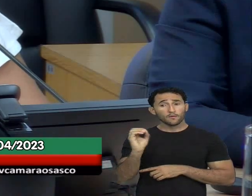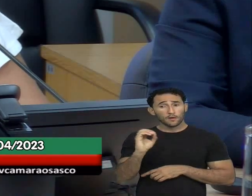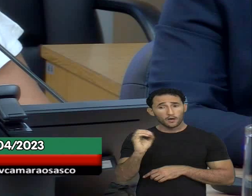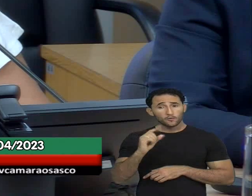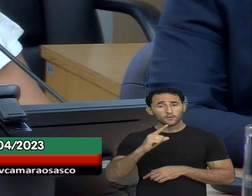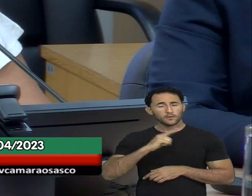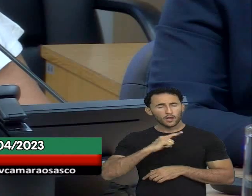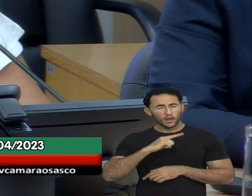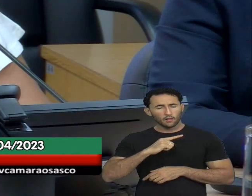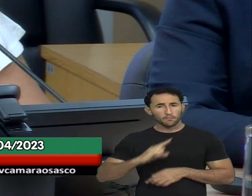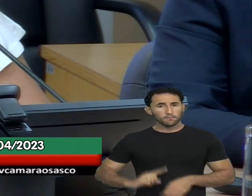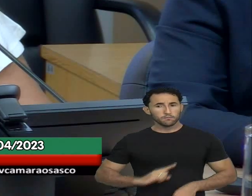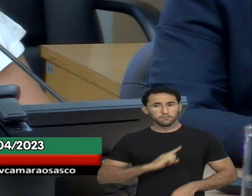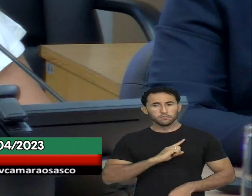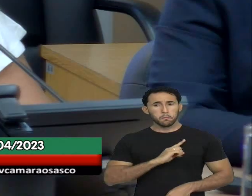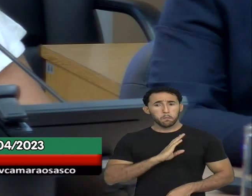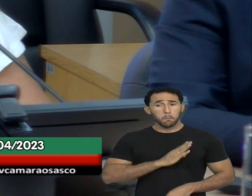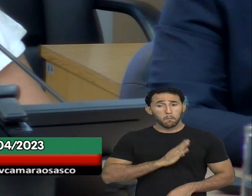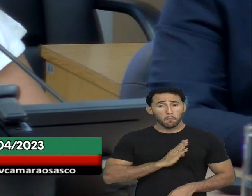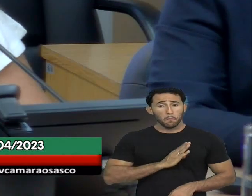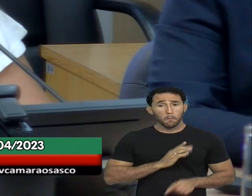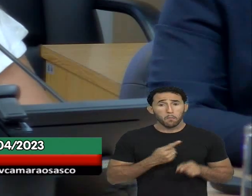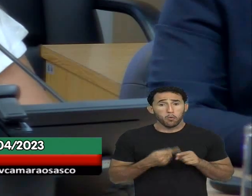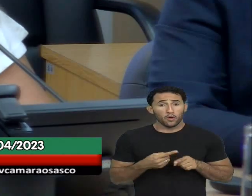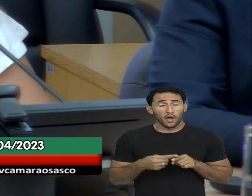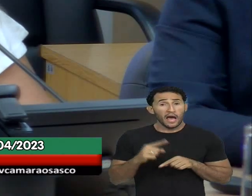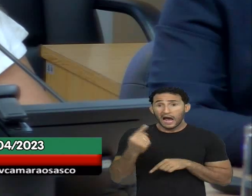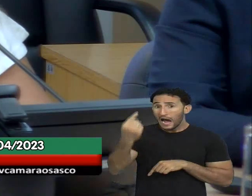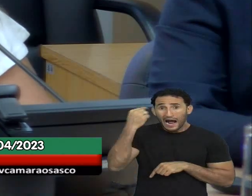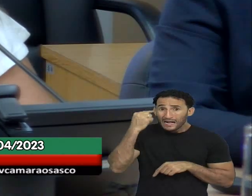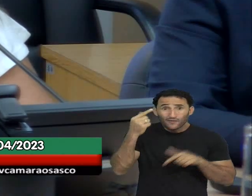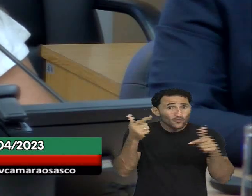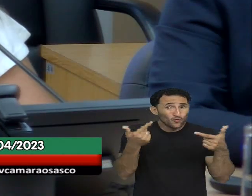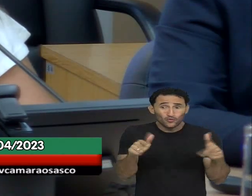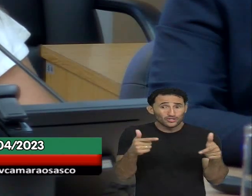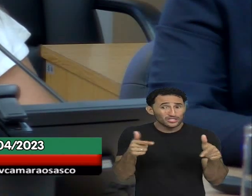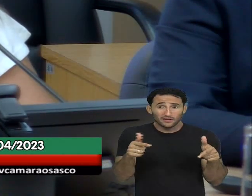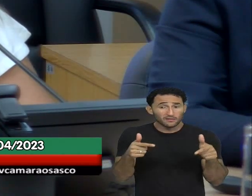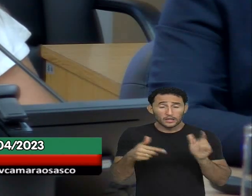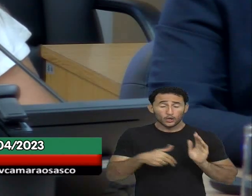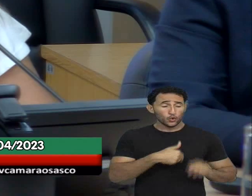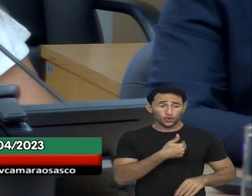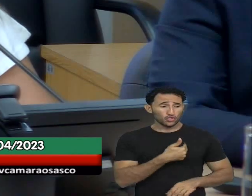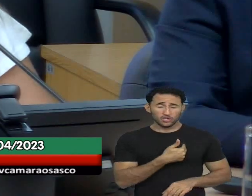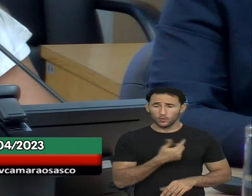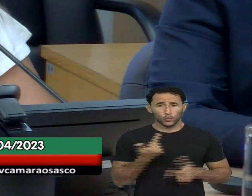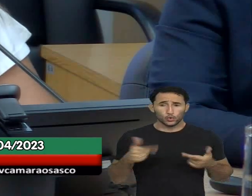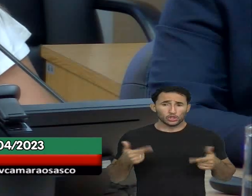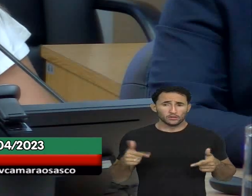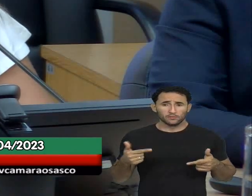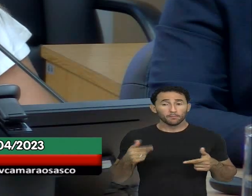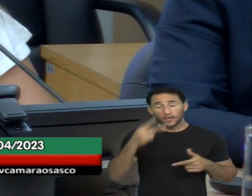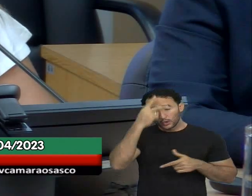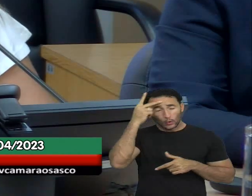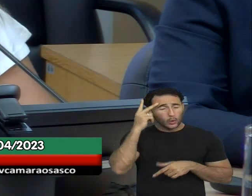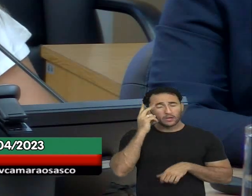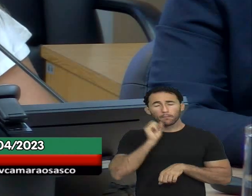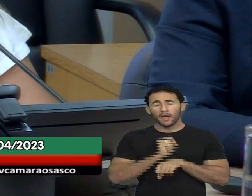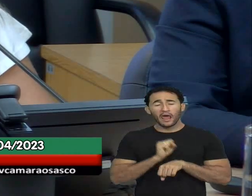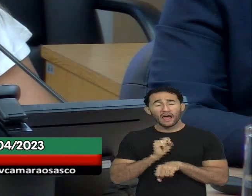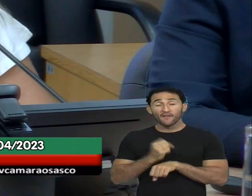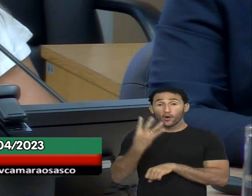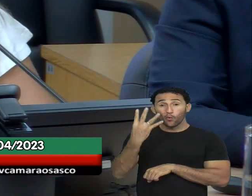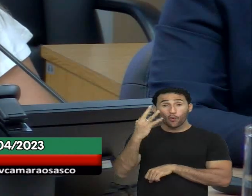tem o cateterismo? Osasco não tinha cateterismo. As pessoas ficavam 40